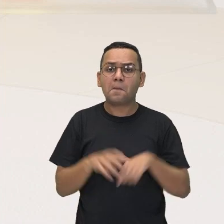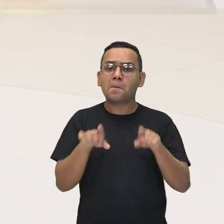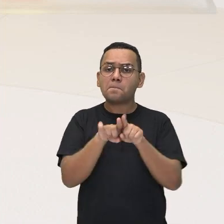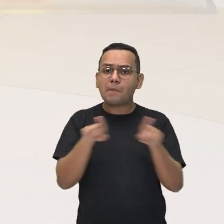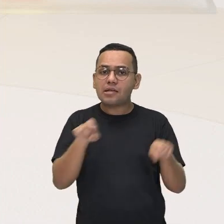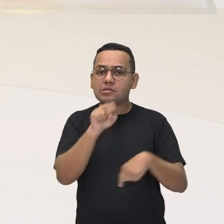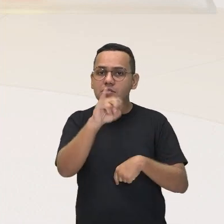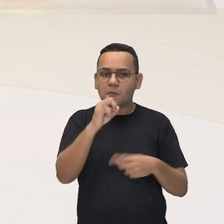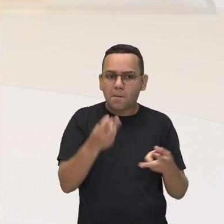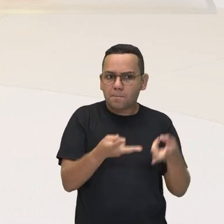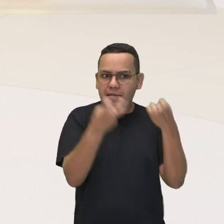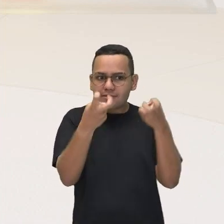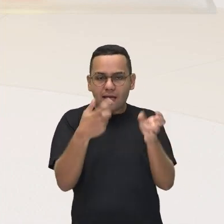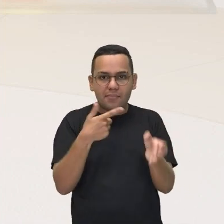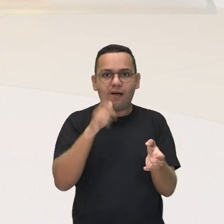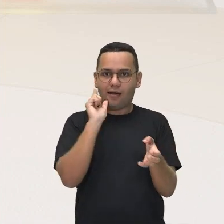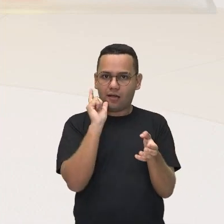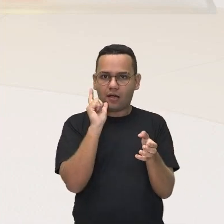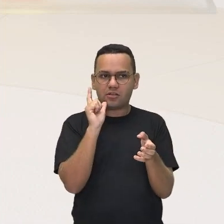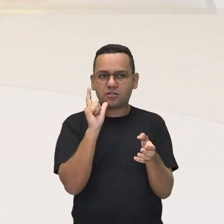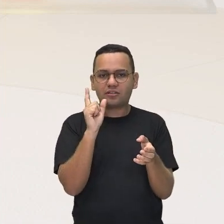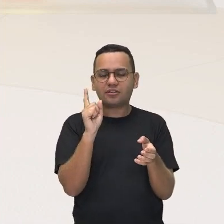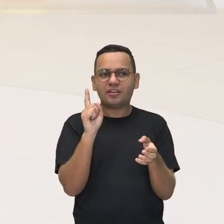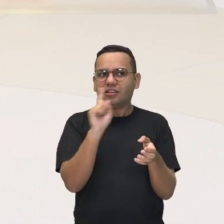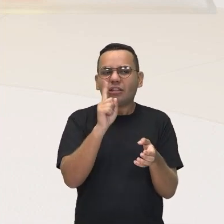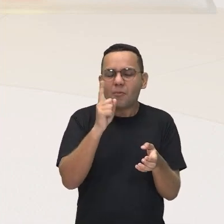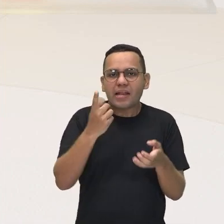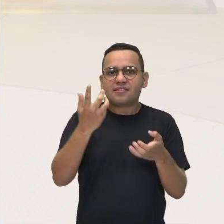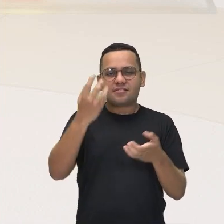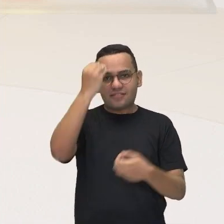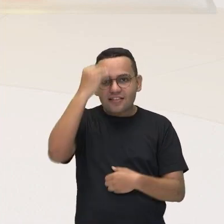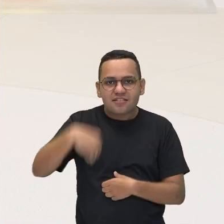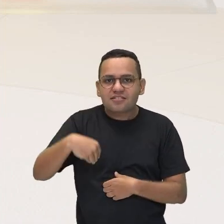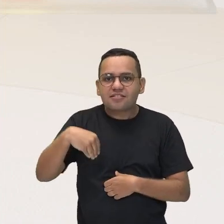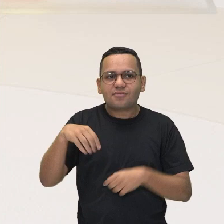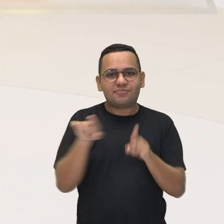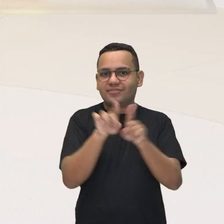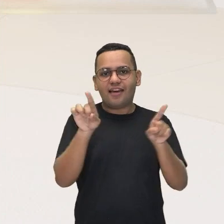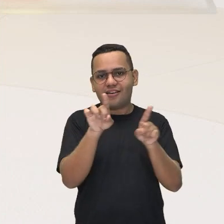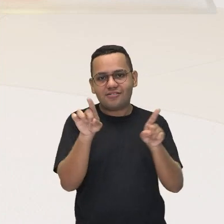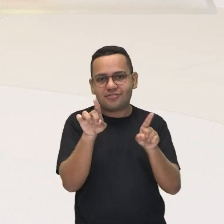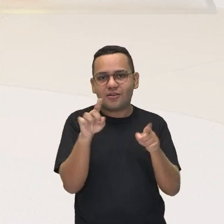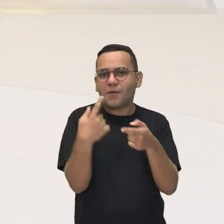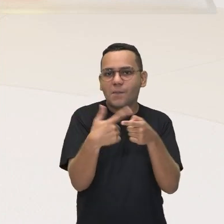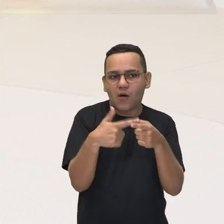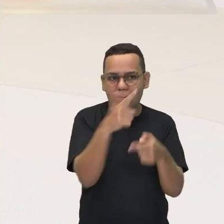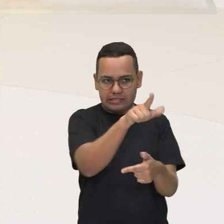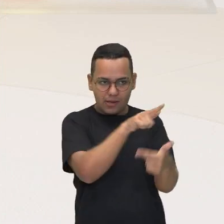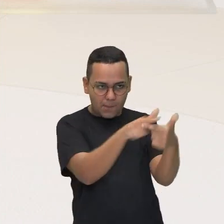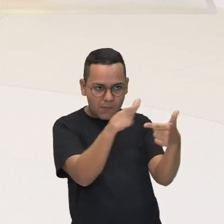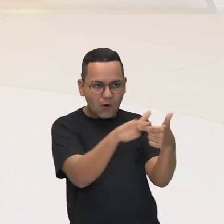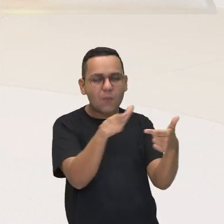prever, não desmotiva tanto, porque a gente já sabe que a gente pode encontrar aquele contratempo no meio do caminho.